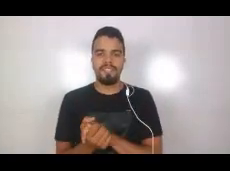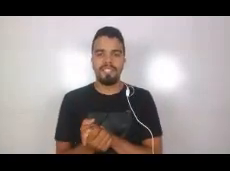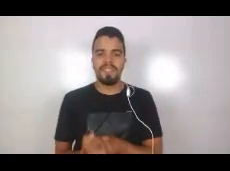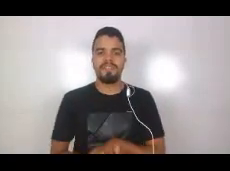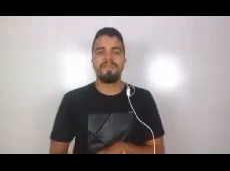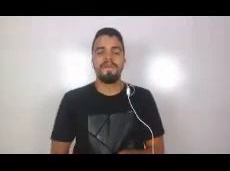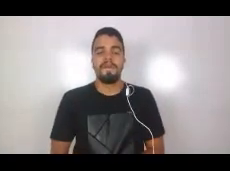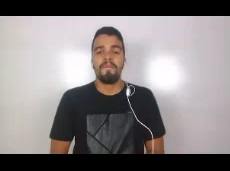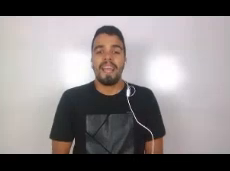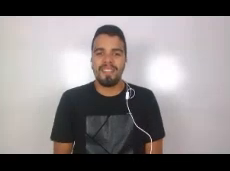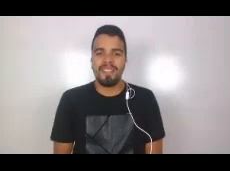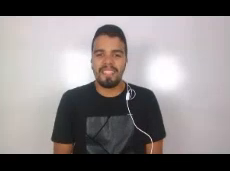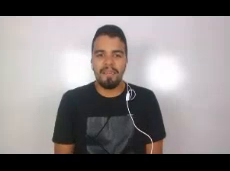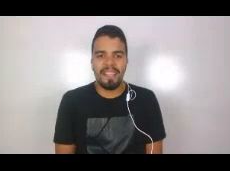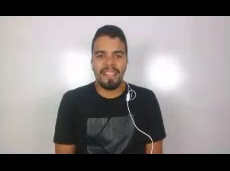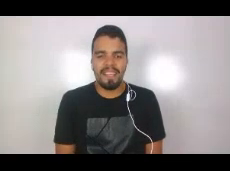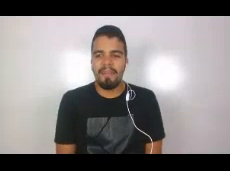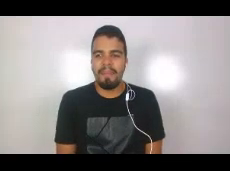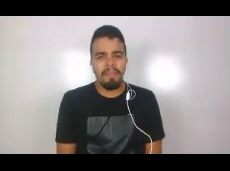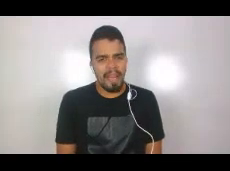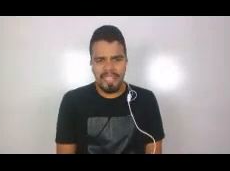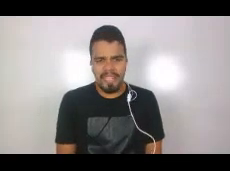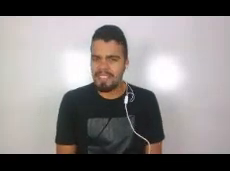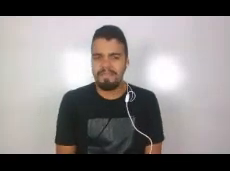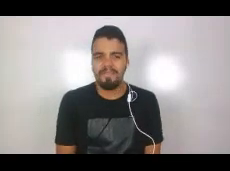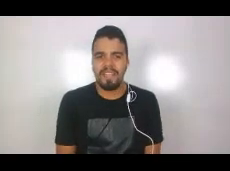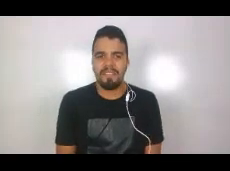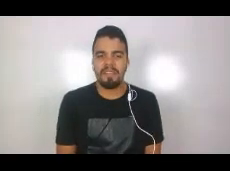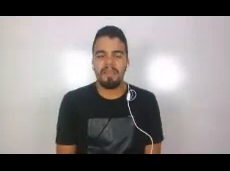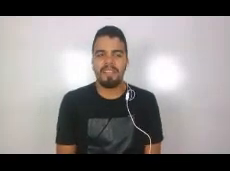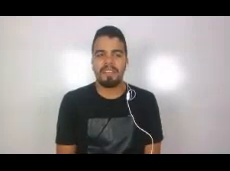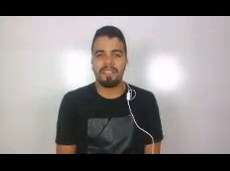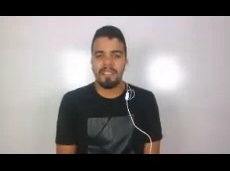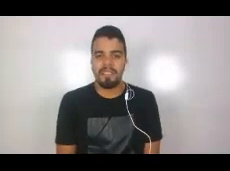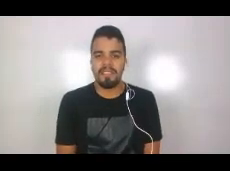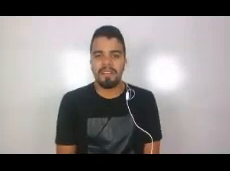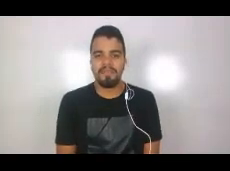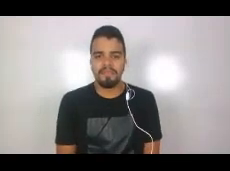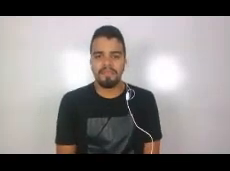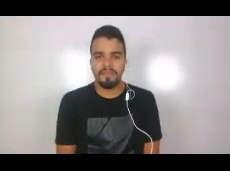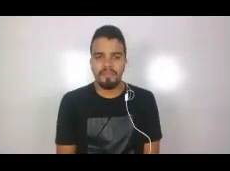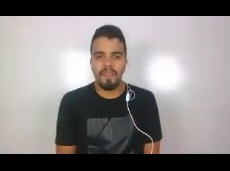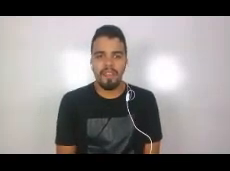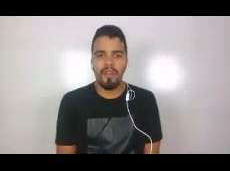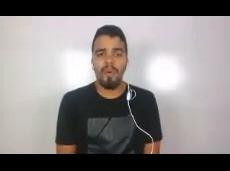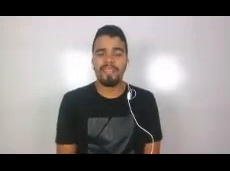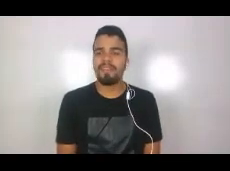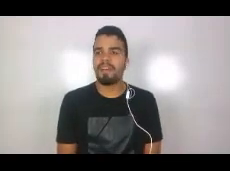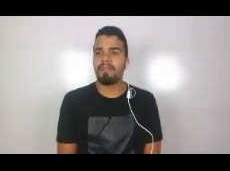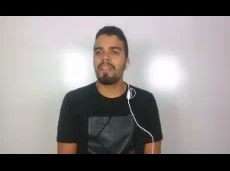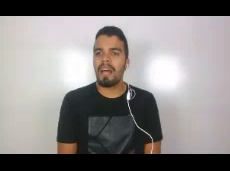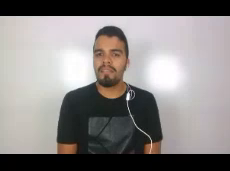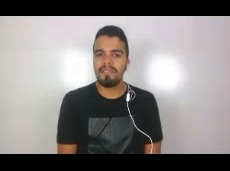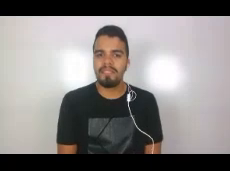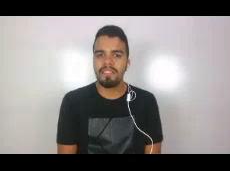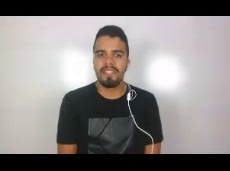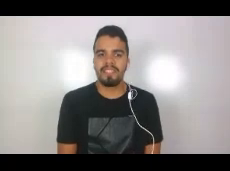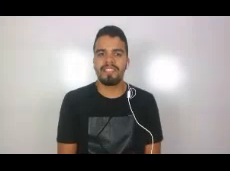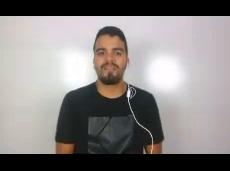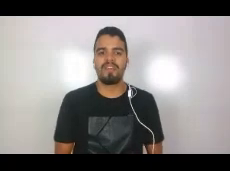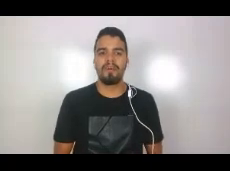bem, continuando, a nossa ementa é bem básica. A nossa ementa são 4